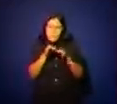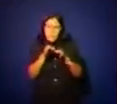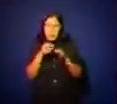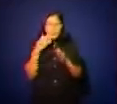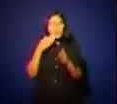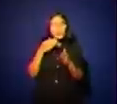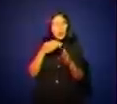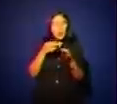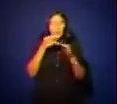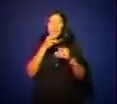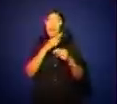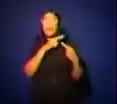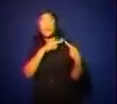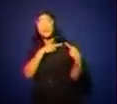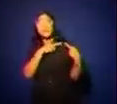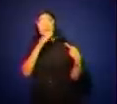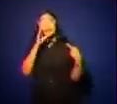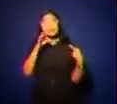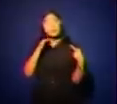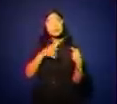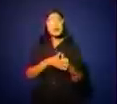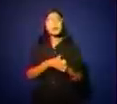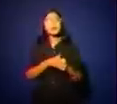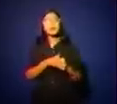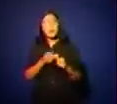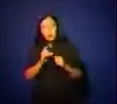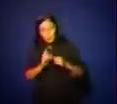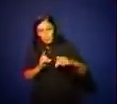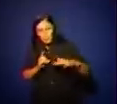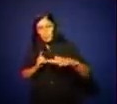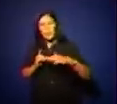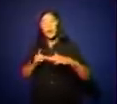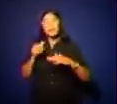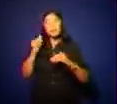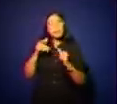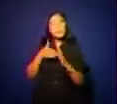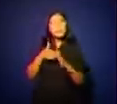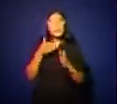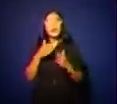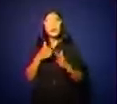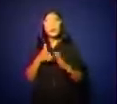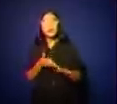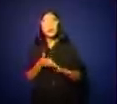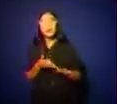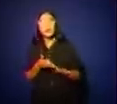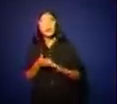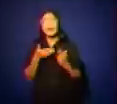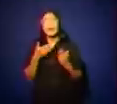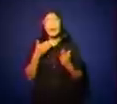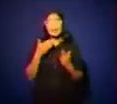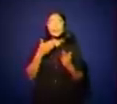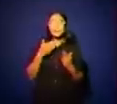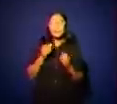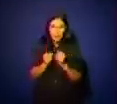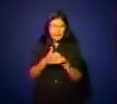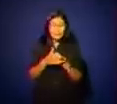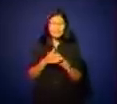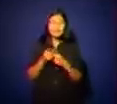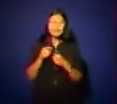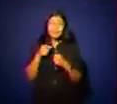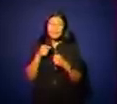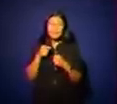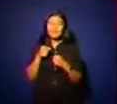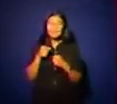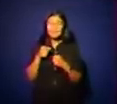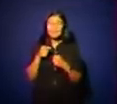fiscal responsável com uma parte social o Brasil já tinha problemas sociais a pandemia gravou muito gerou muita